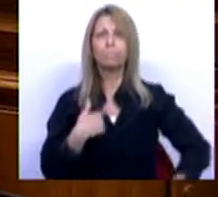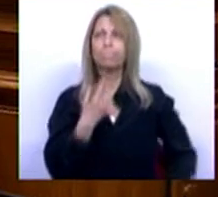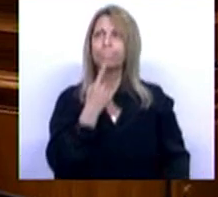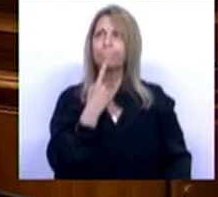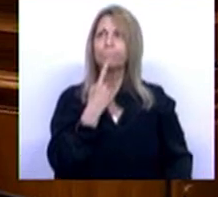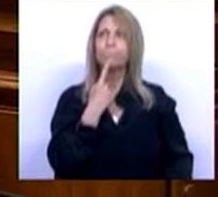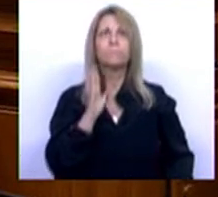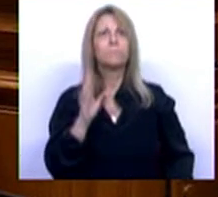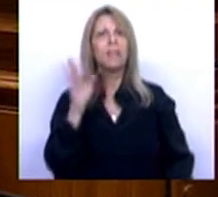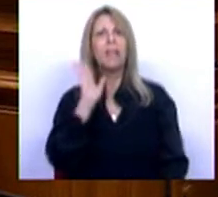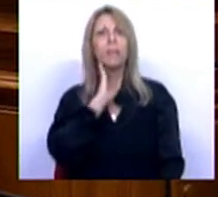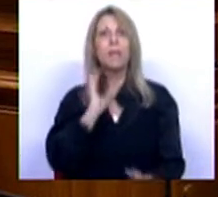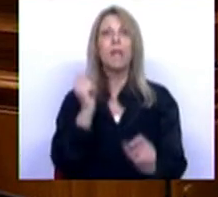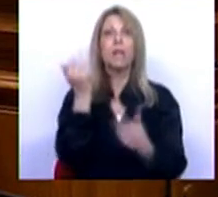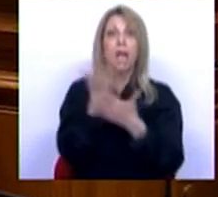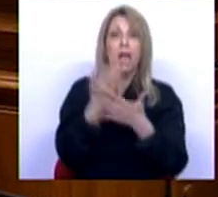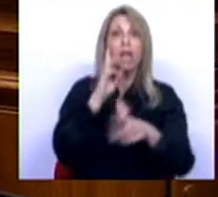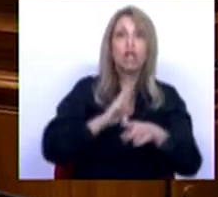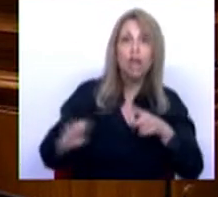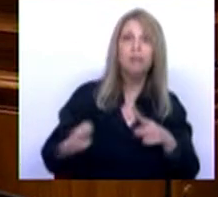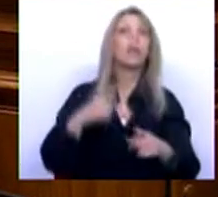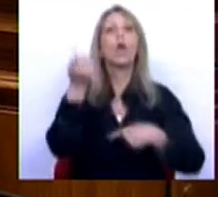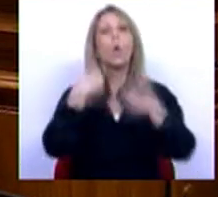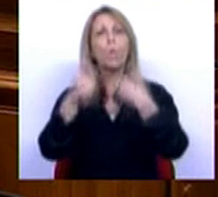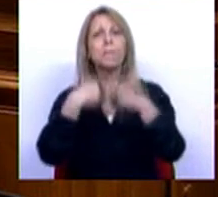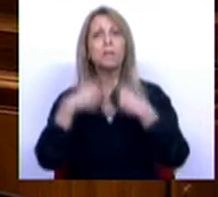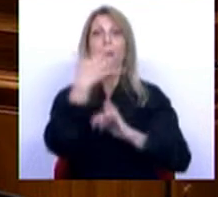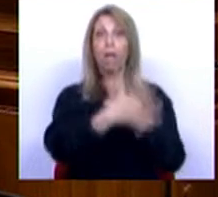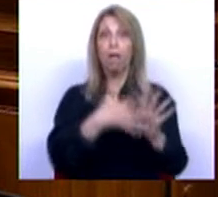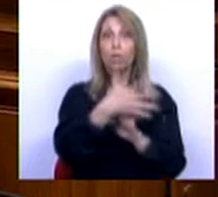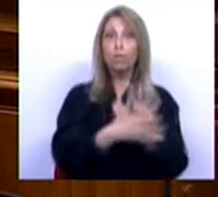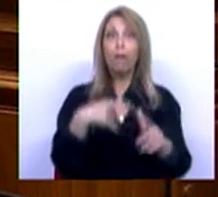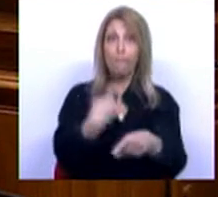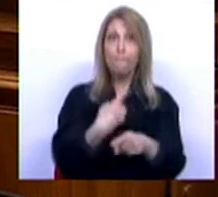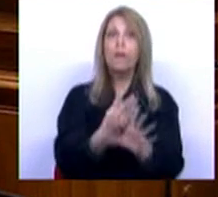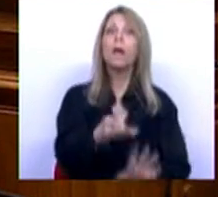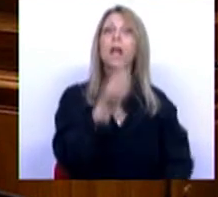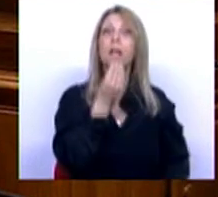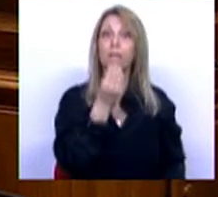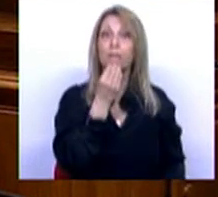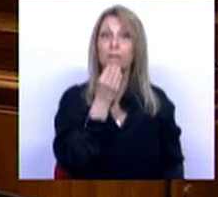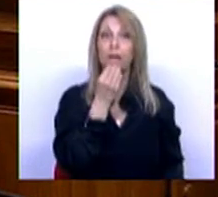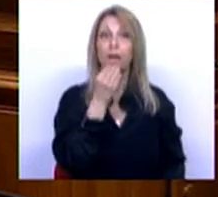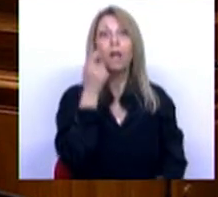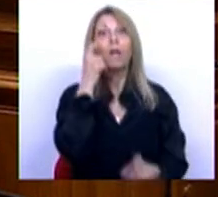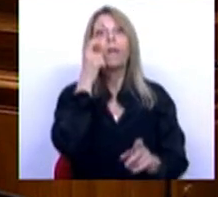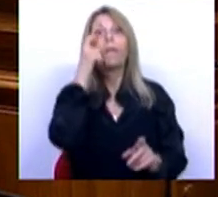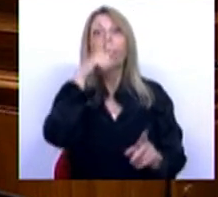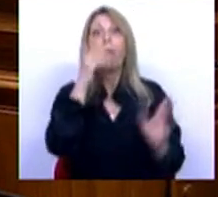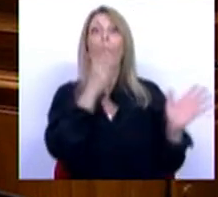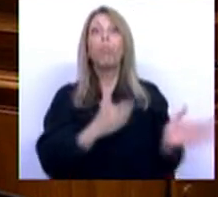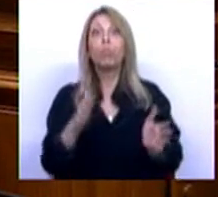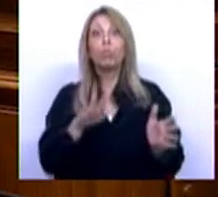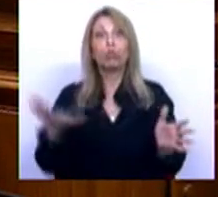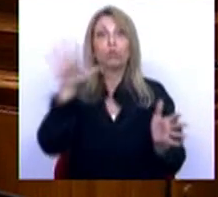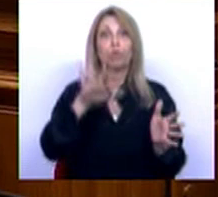dependência energética, comercial, industrial e até alimentar daqueles que produzem em outras